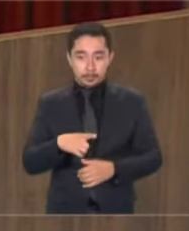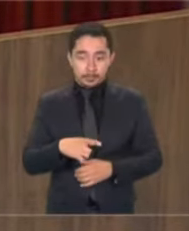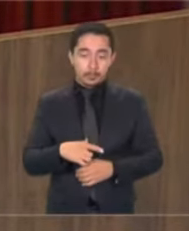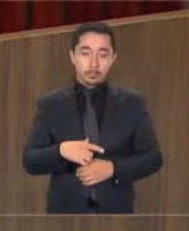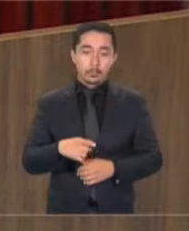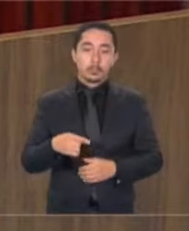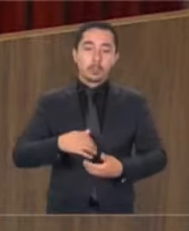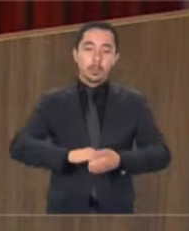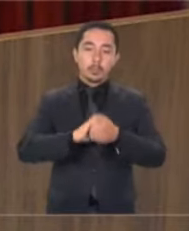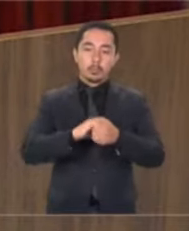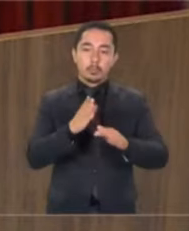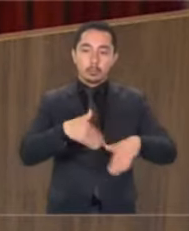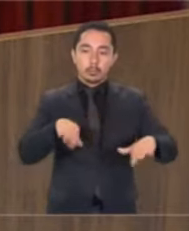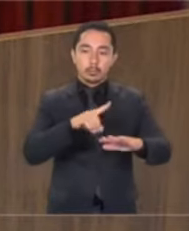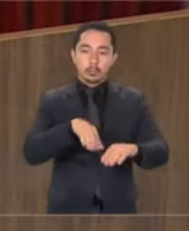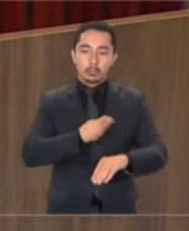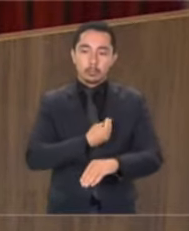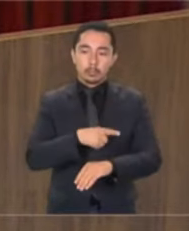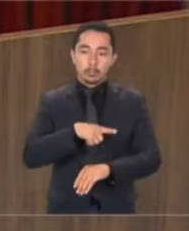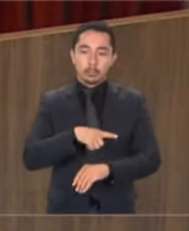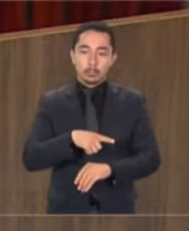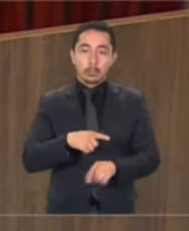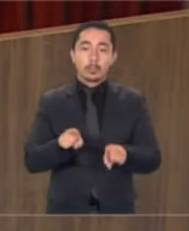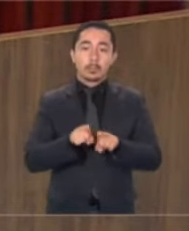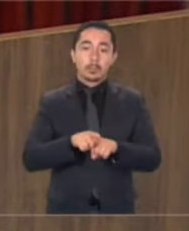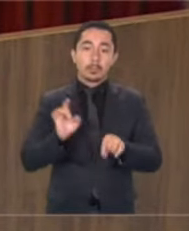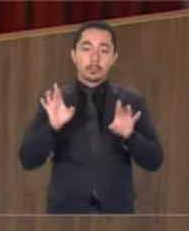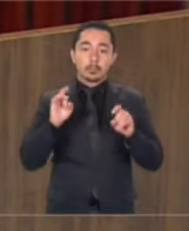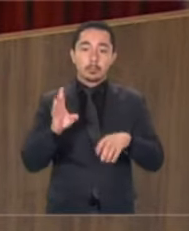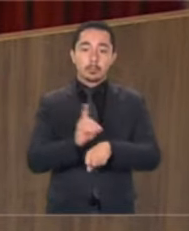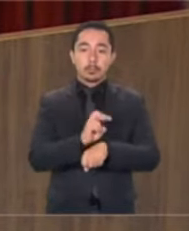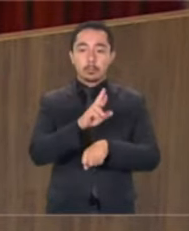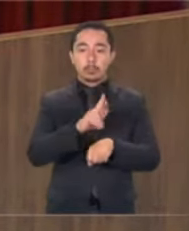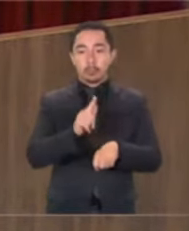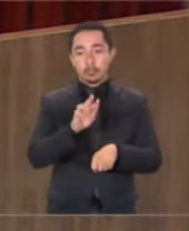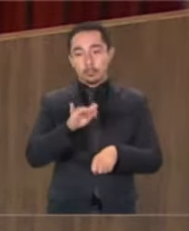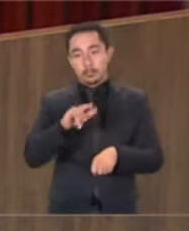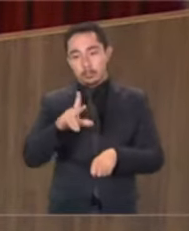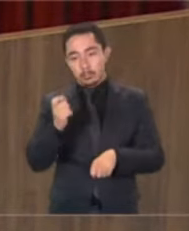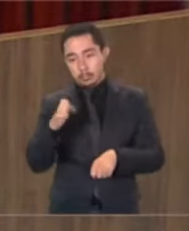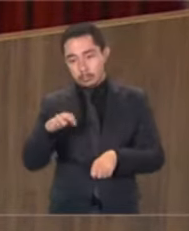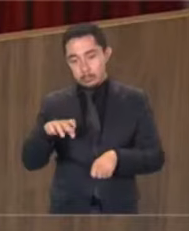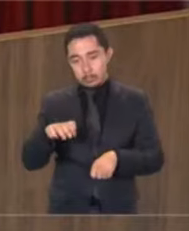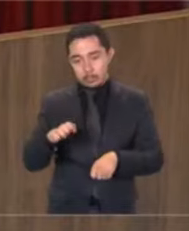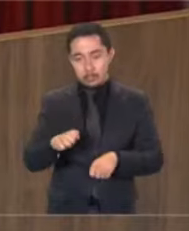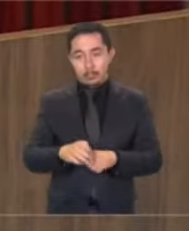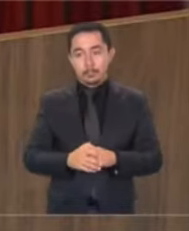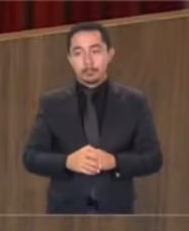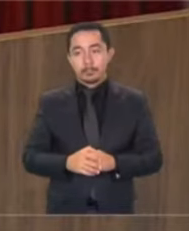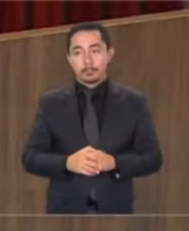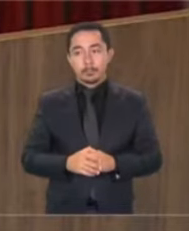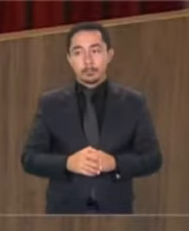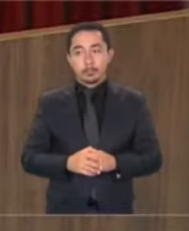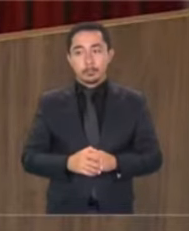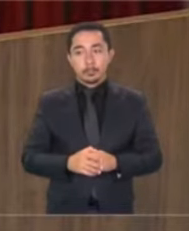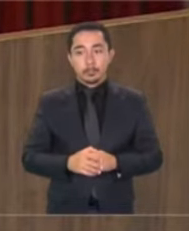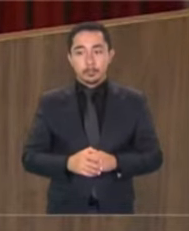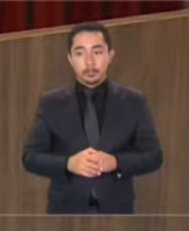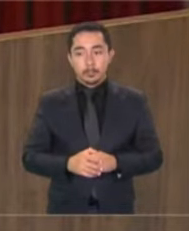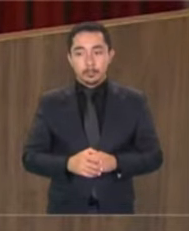todos os presentes, em especial o doutor Guilherme, pela sua excelente sustentação de argumentos em